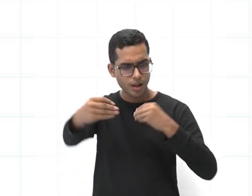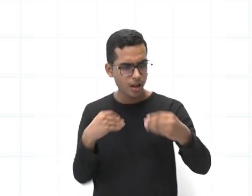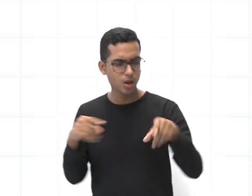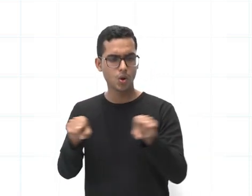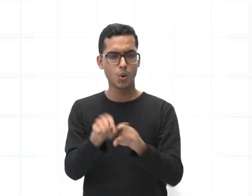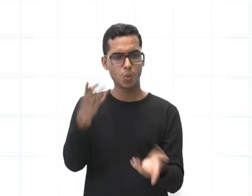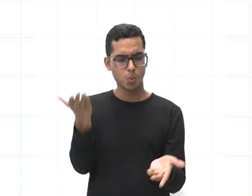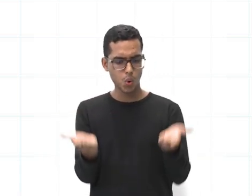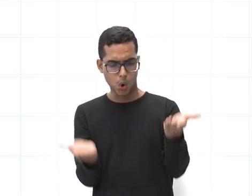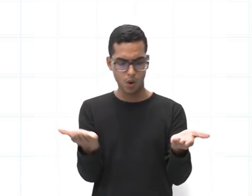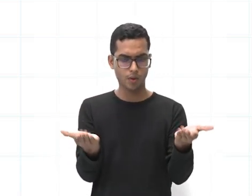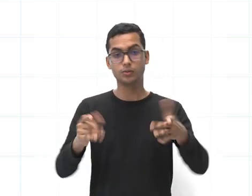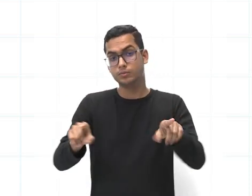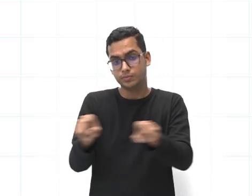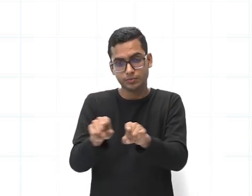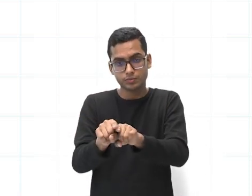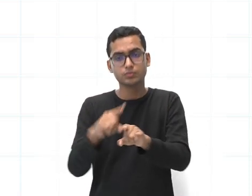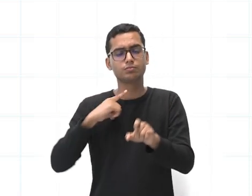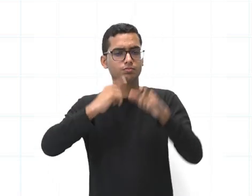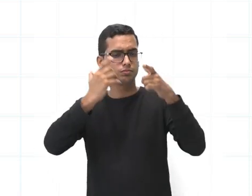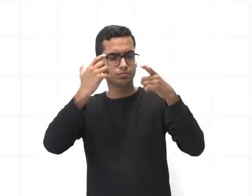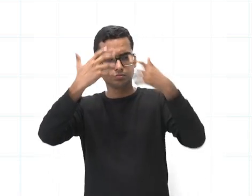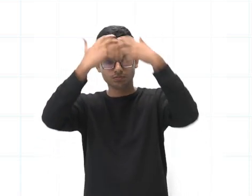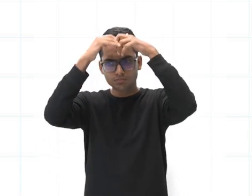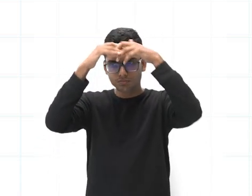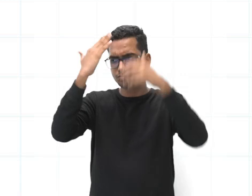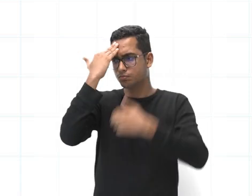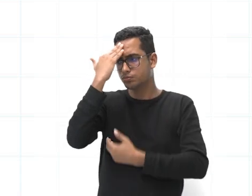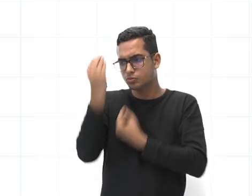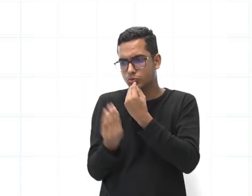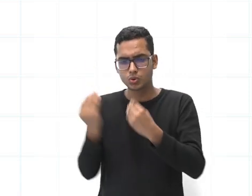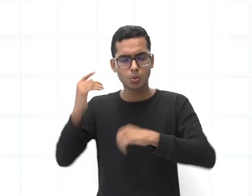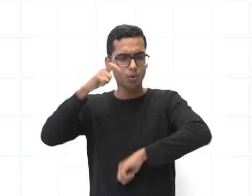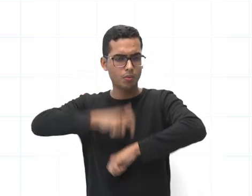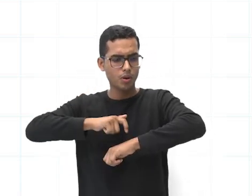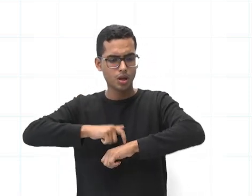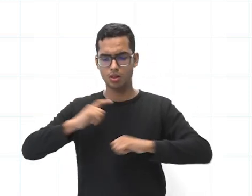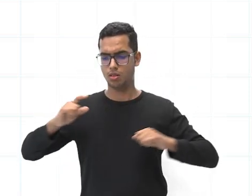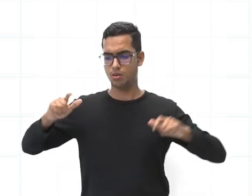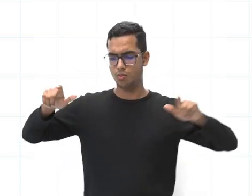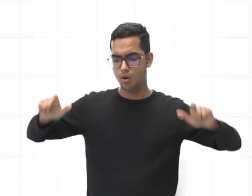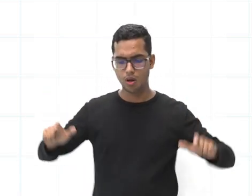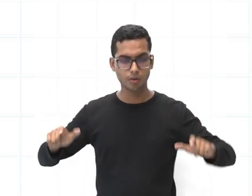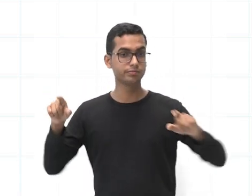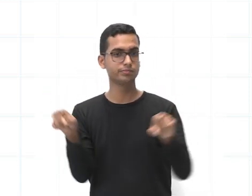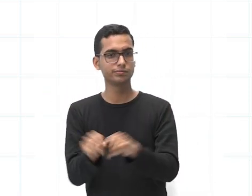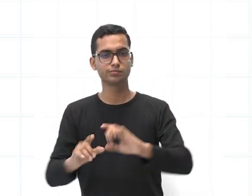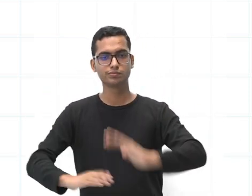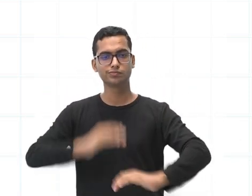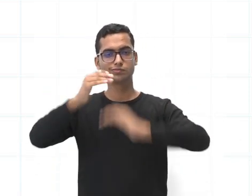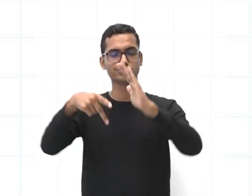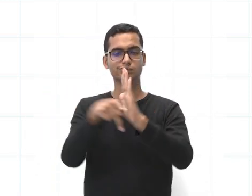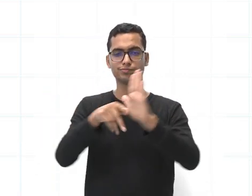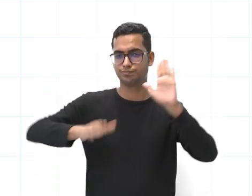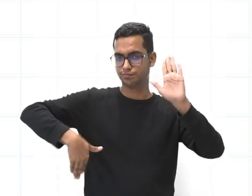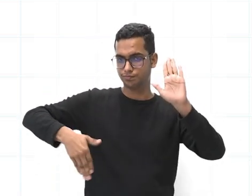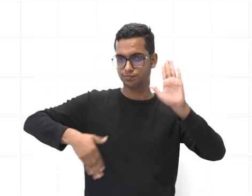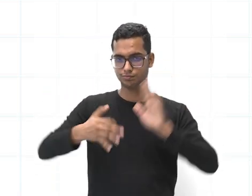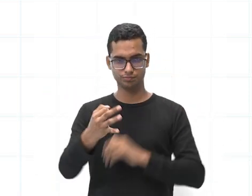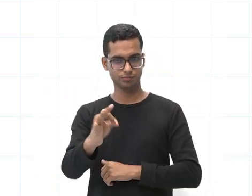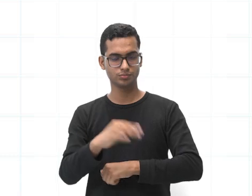flexibilidade, o equilíbrio, noção espaço-temporal, certo? Então, tudo isso é desenvolvido na natação, com o nado,